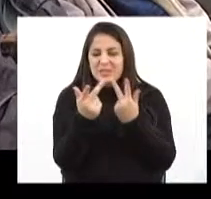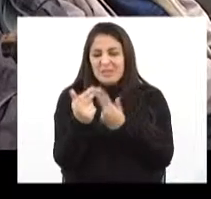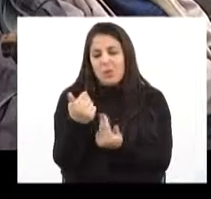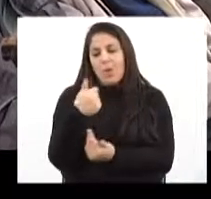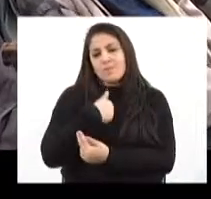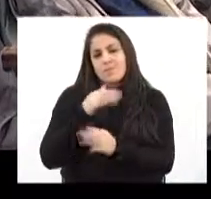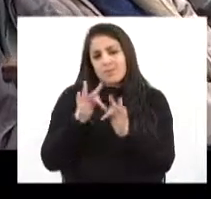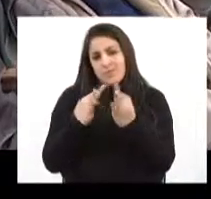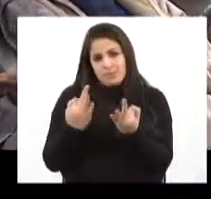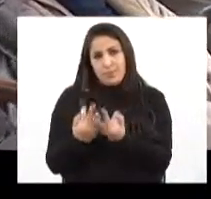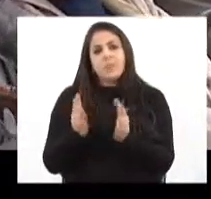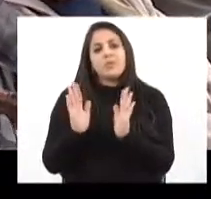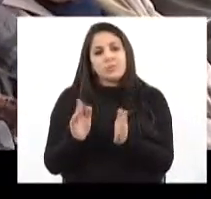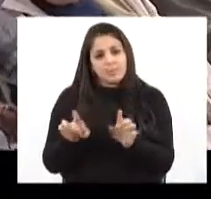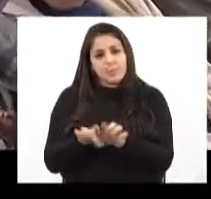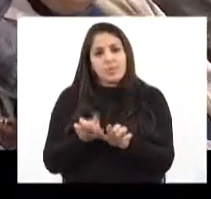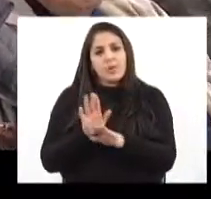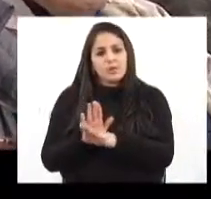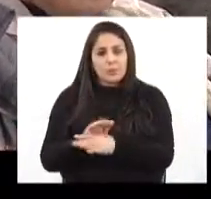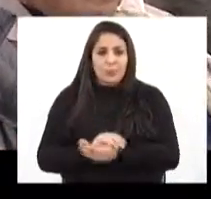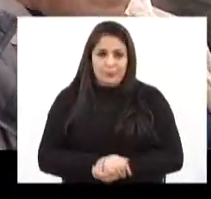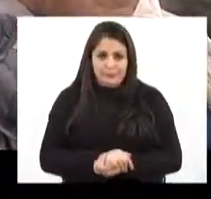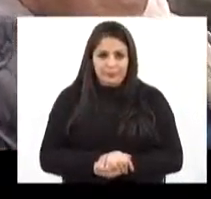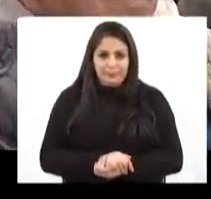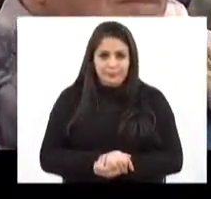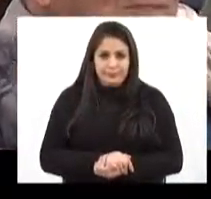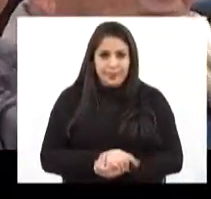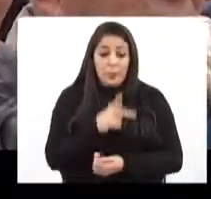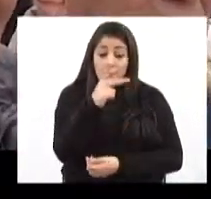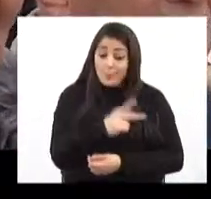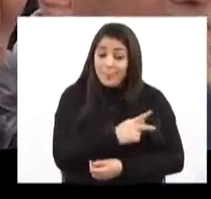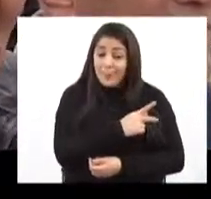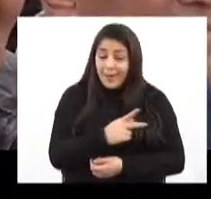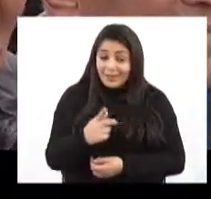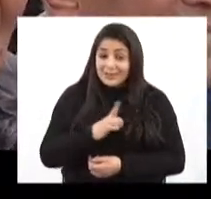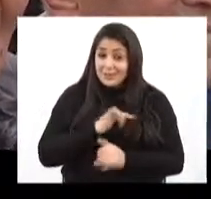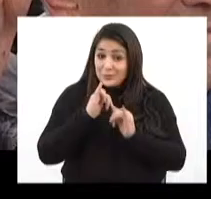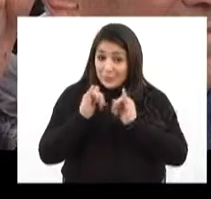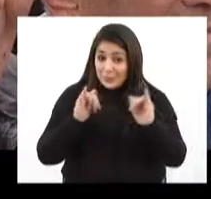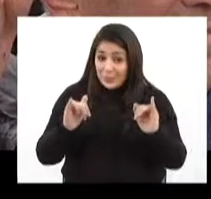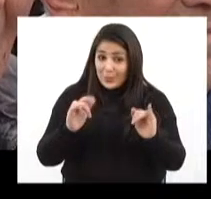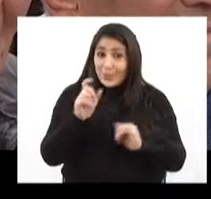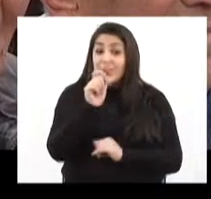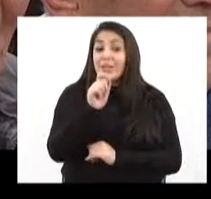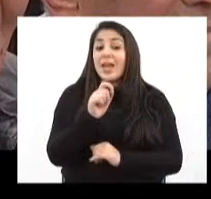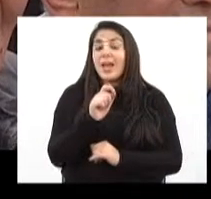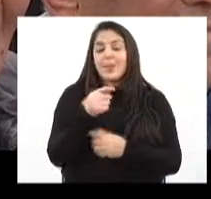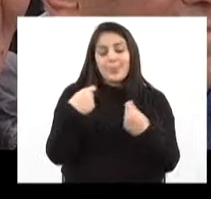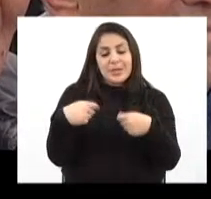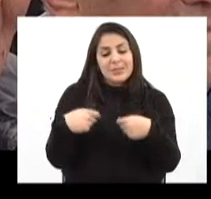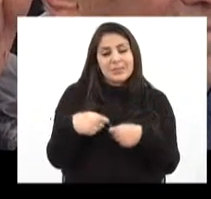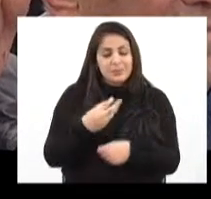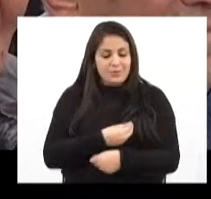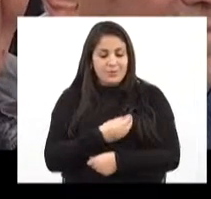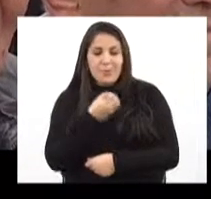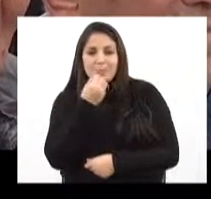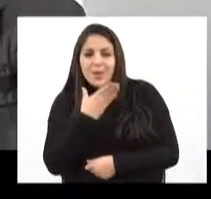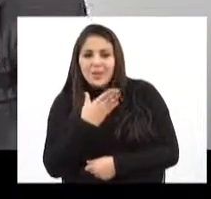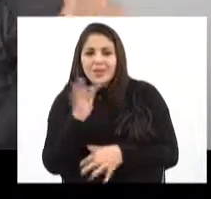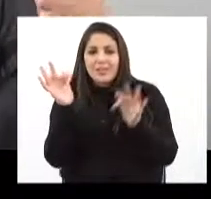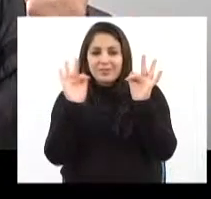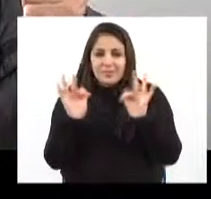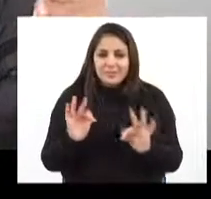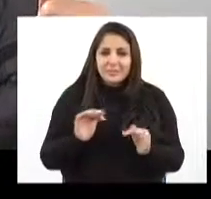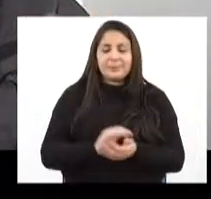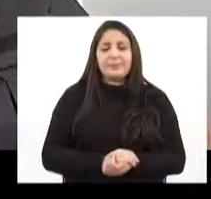fez questão de mandar um recado para os amigos queridos de Passo Fundo. Ele disse o que é preciso para viver bem e feliz.